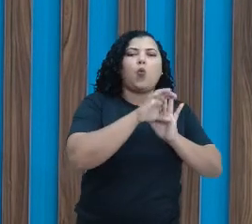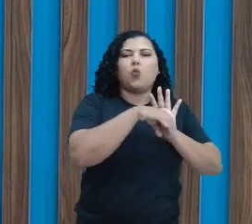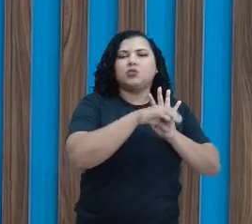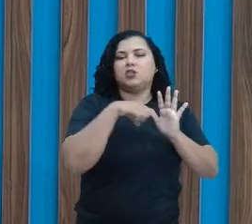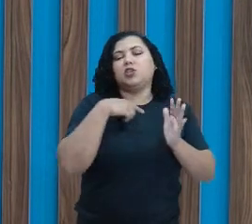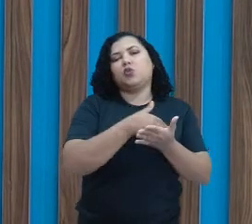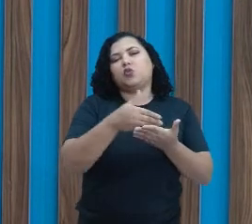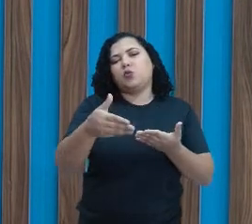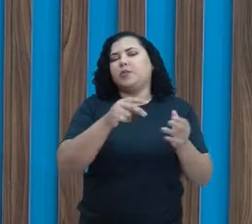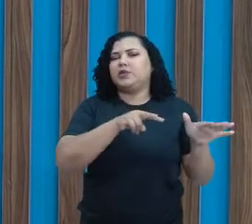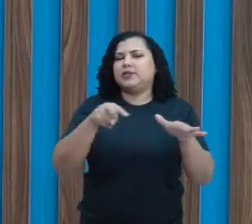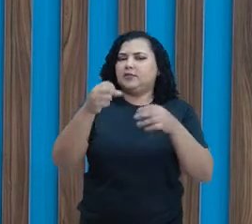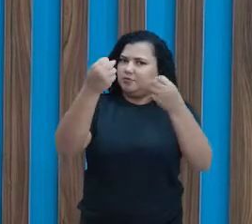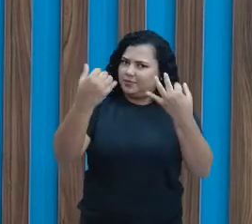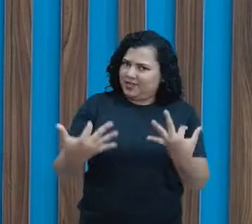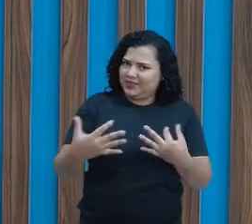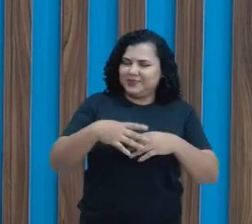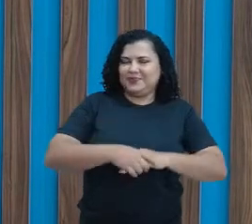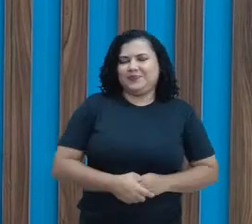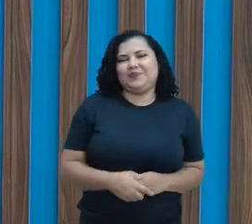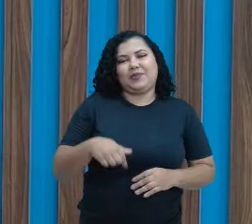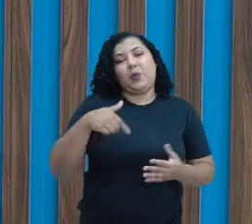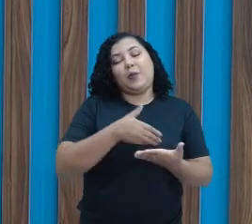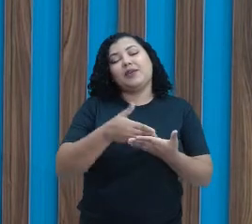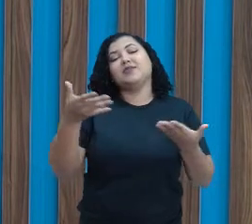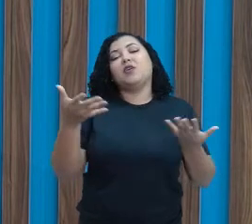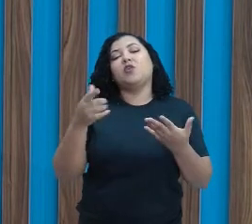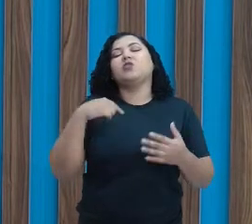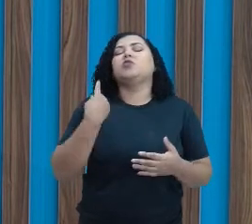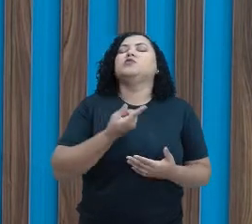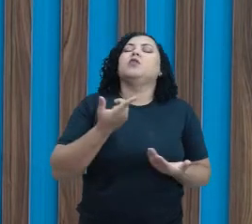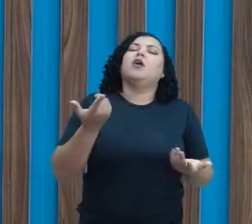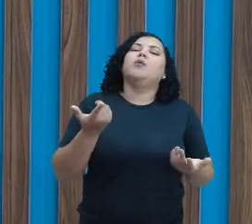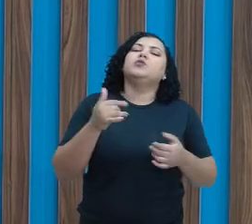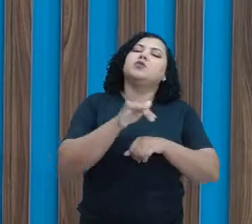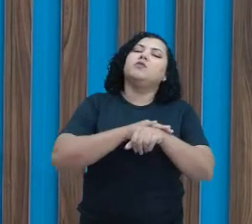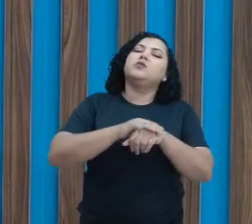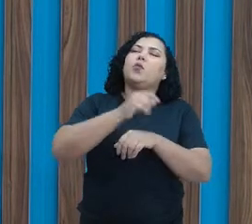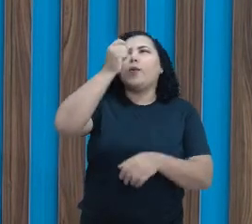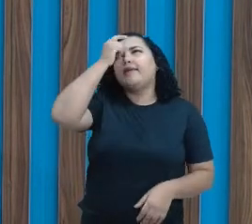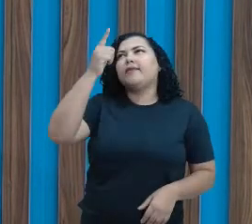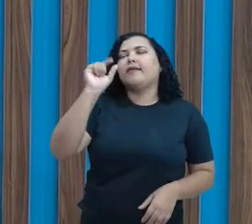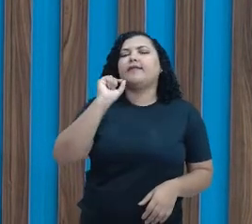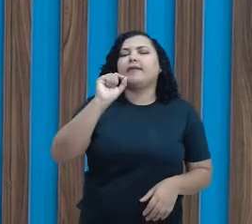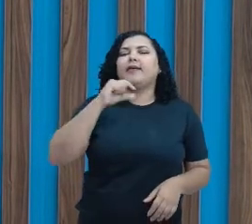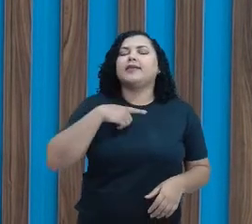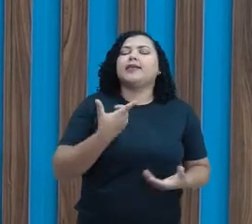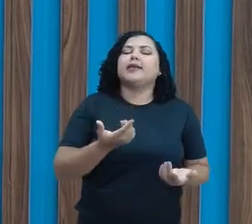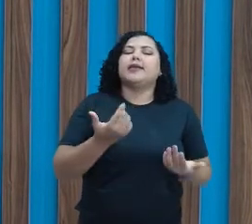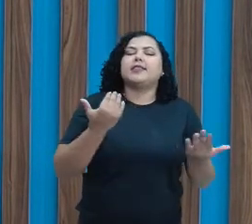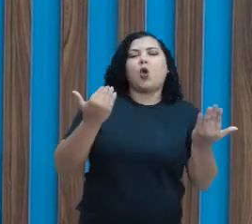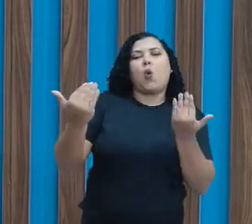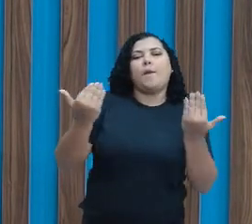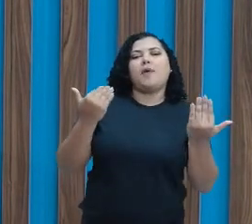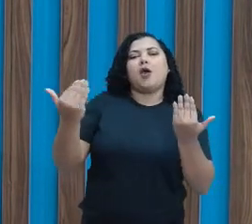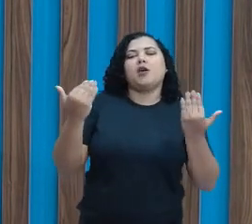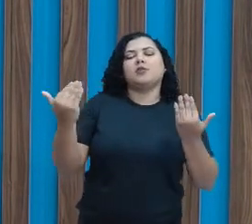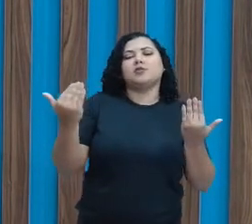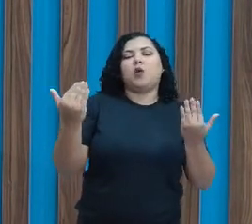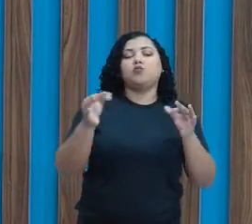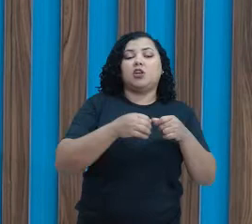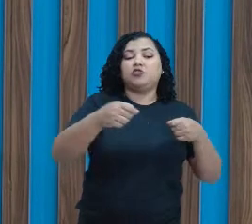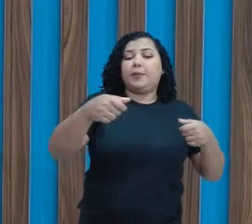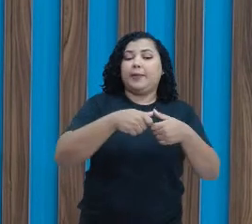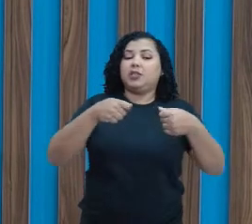essa semana para vocês, e a partir de agora a gente vai tratar com aquela ideia de trabalhar com a comparação das medidas que a gente